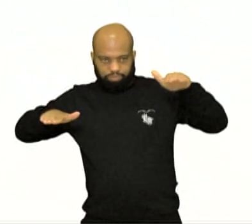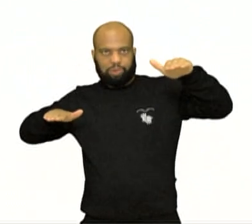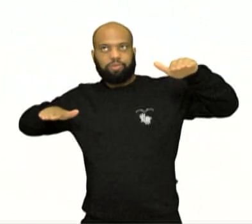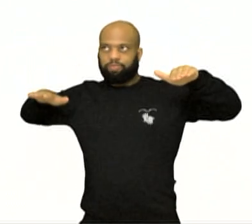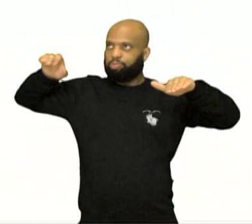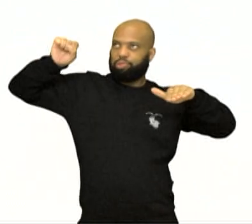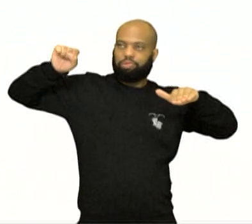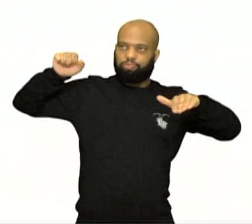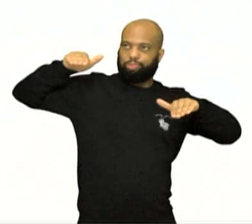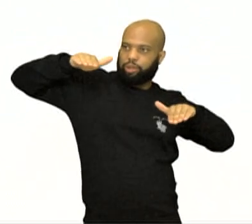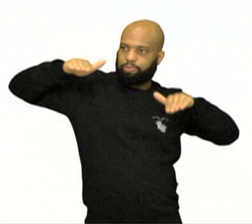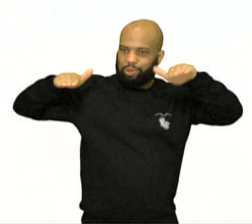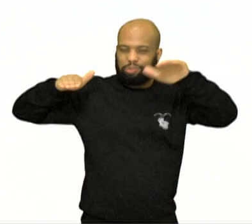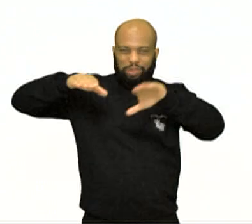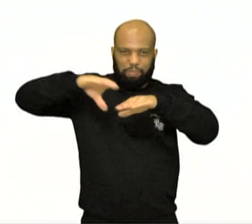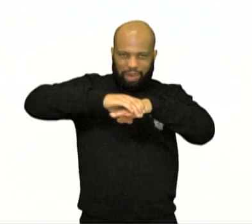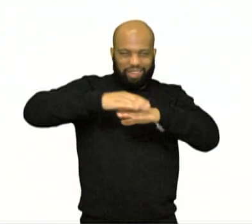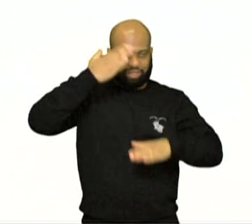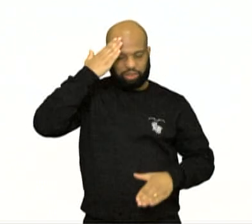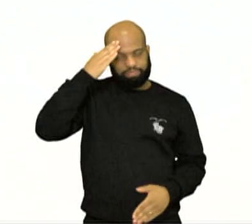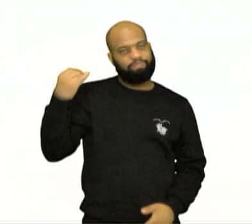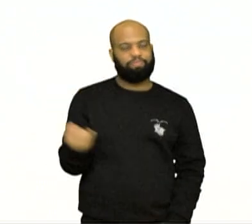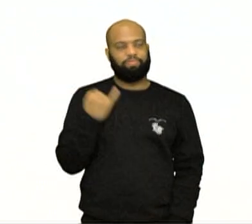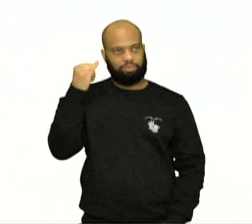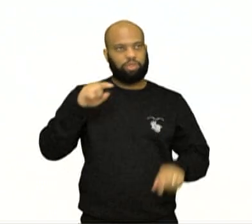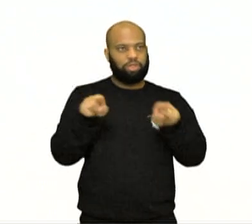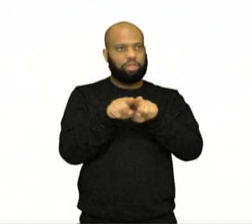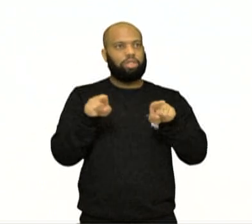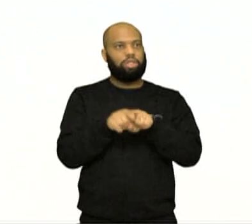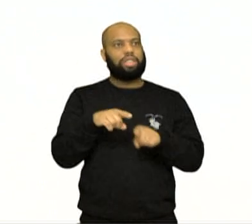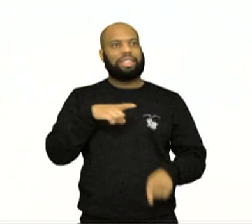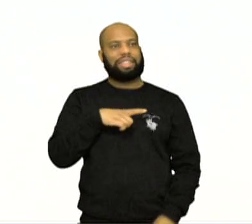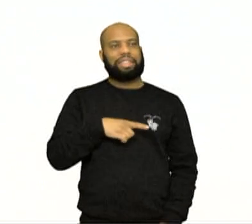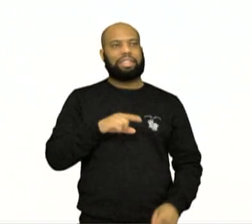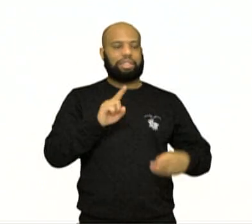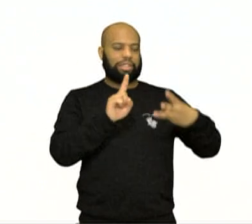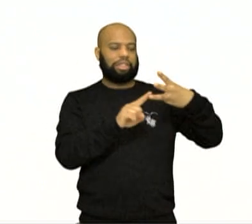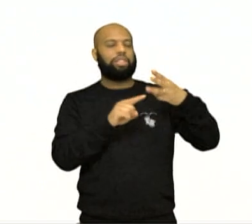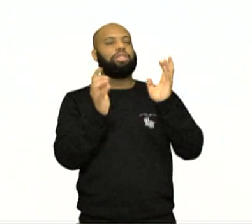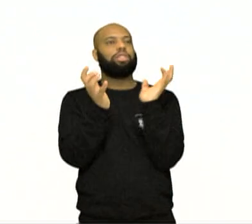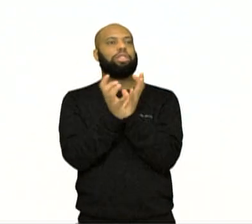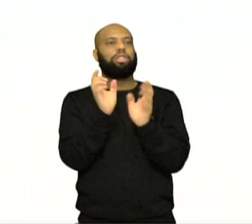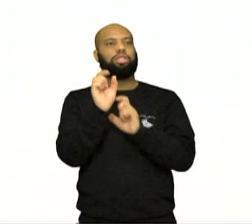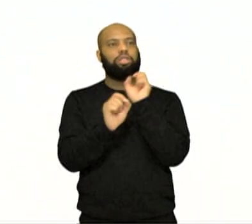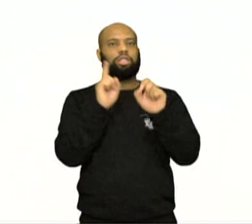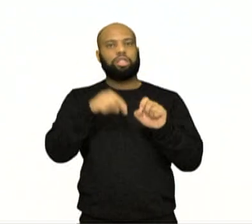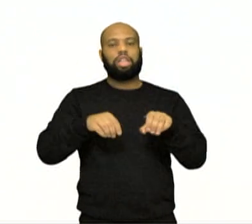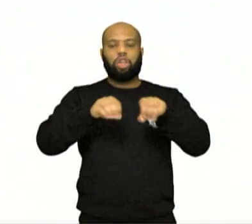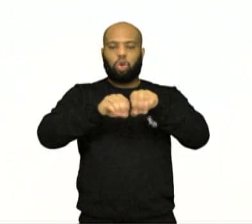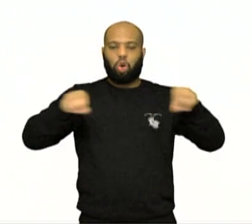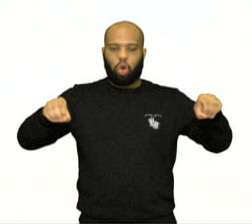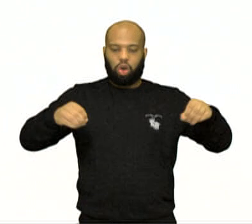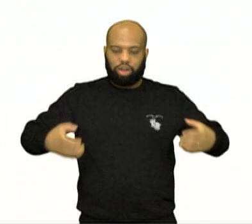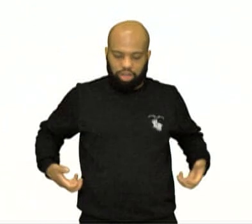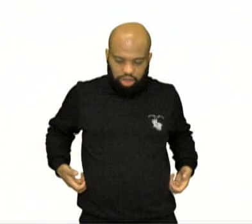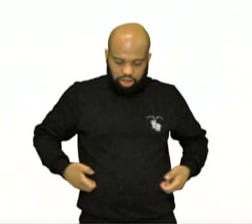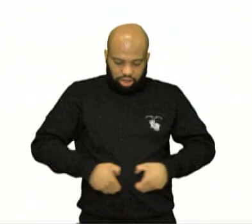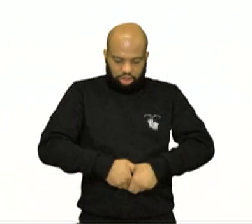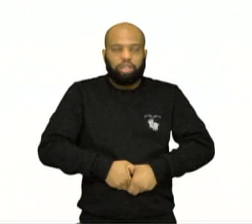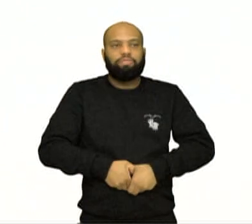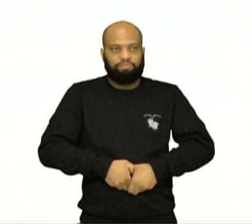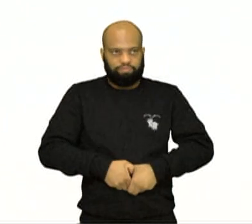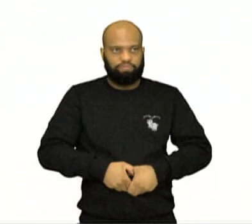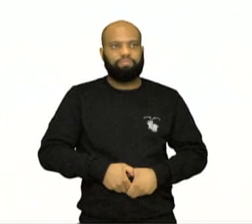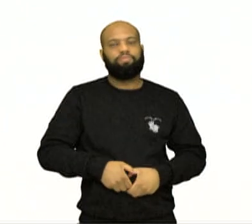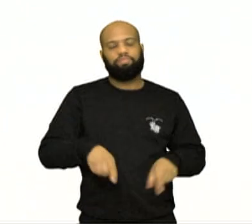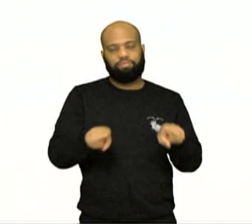nas agarras, tá certo? E os chamados macios, os equipamentos macios, são as cordas, as fitas,